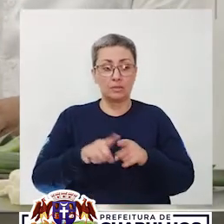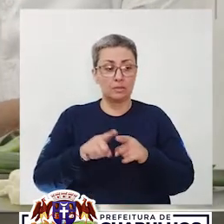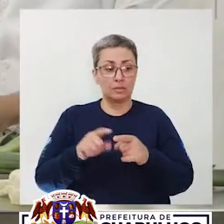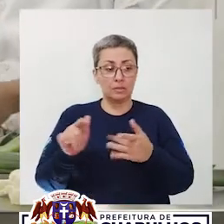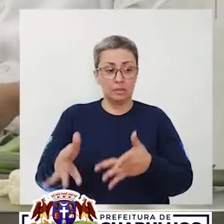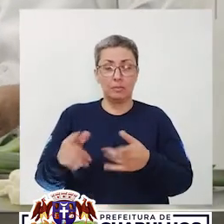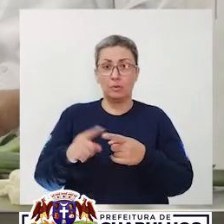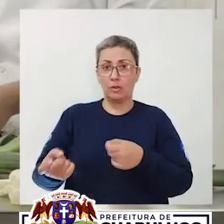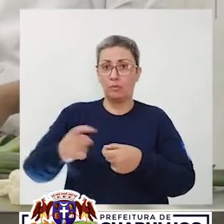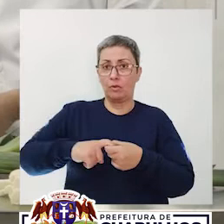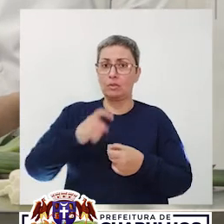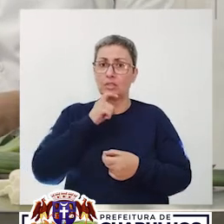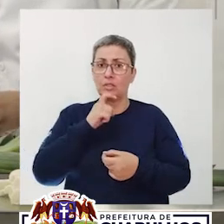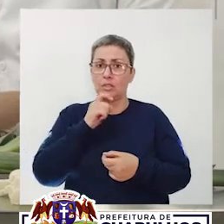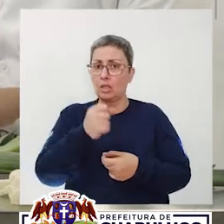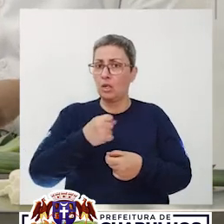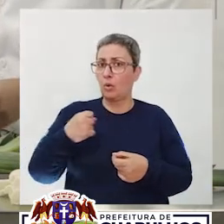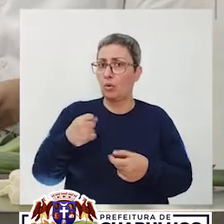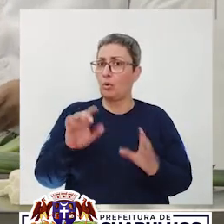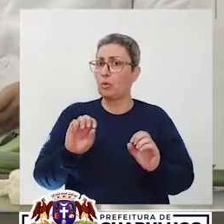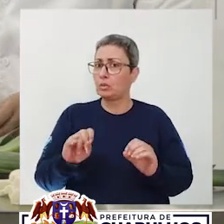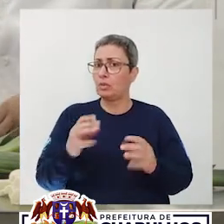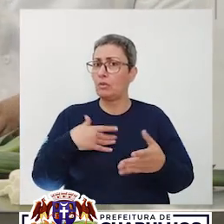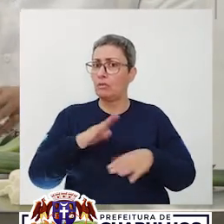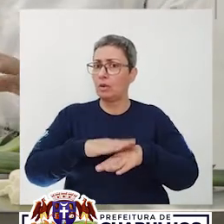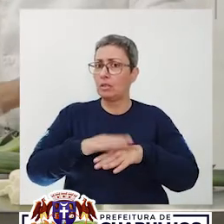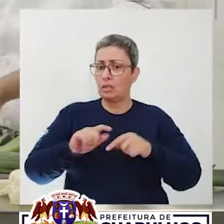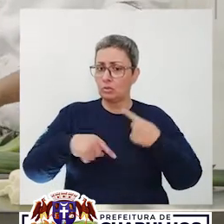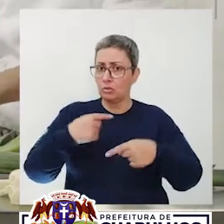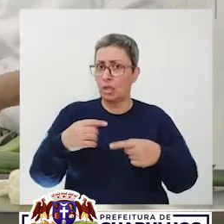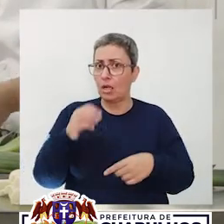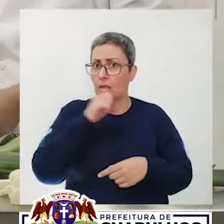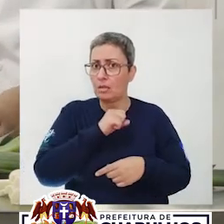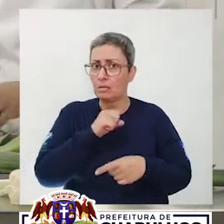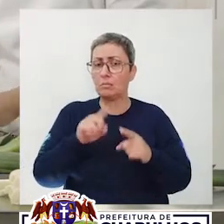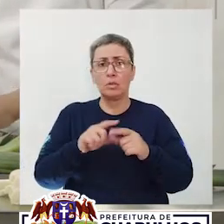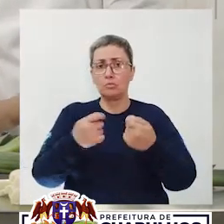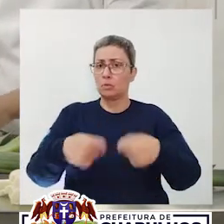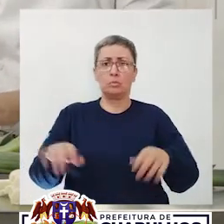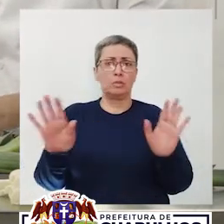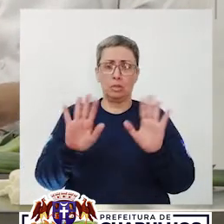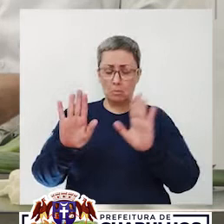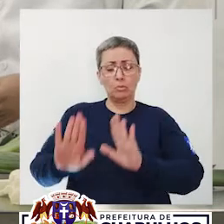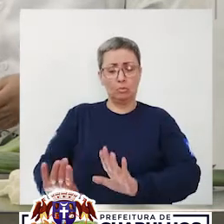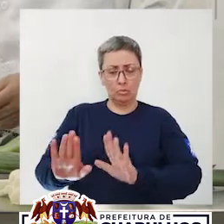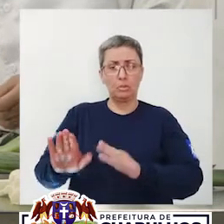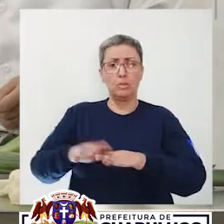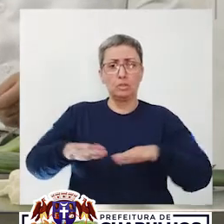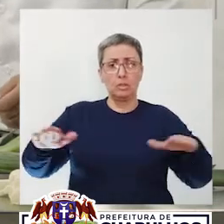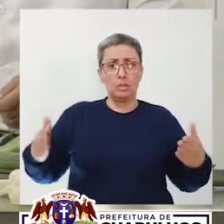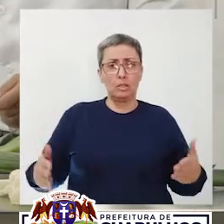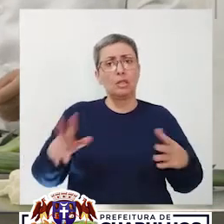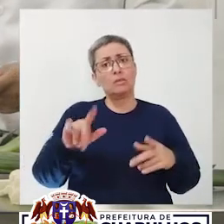Essa parte aqui no ele precisa voltar na geladeira? Ou se você já for fazer outro em seguida, pode ficar aqui? Não precisa, pode ficar